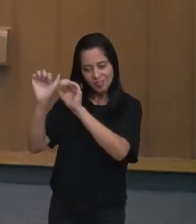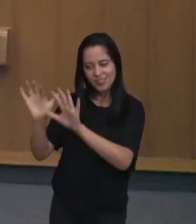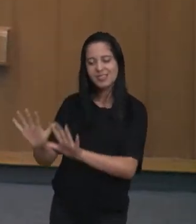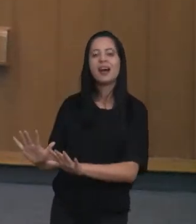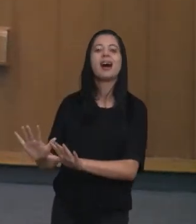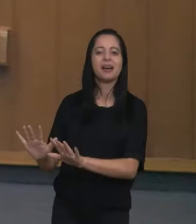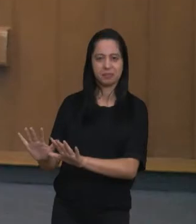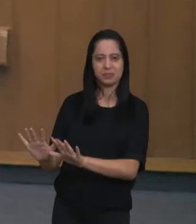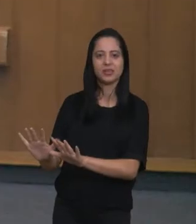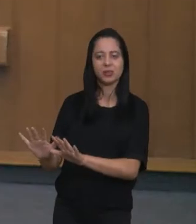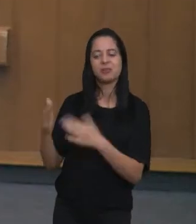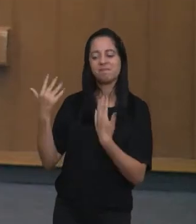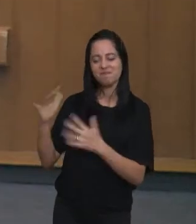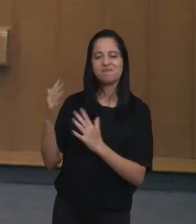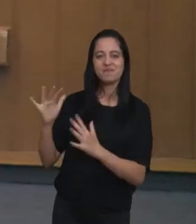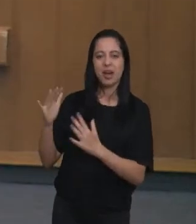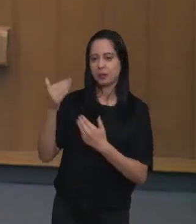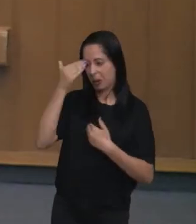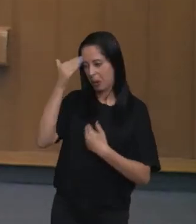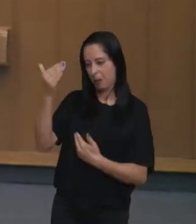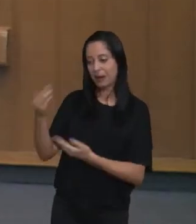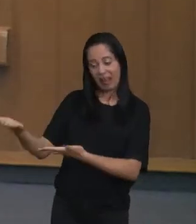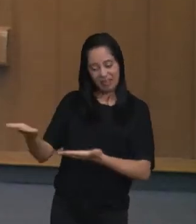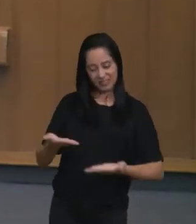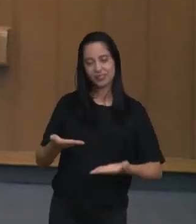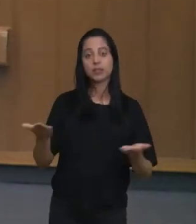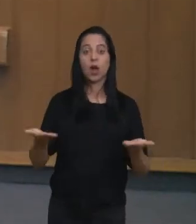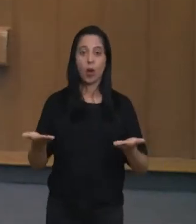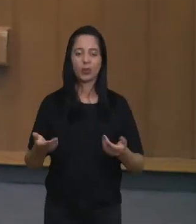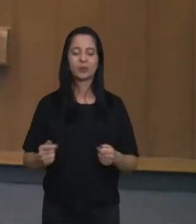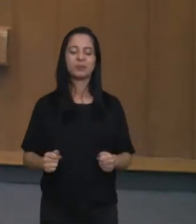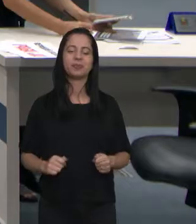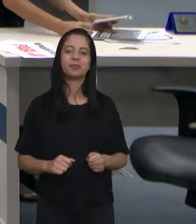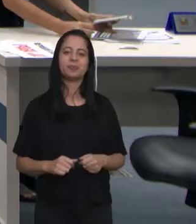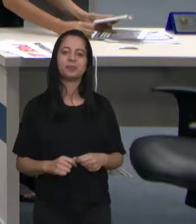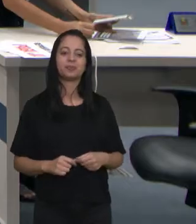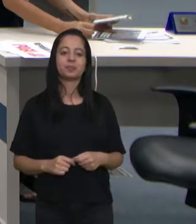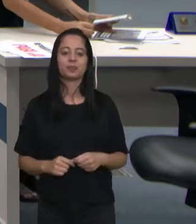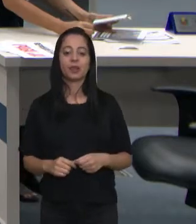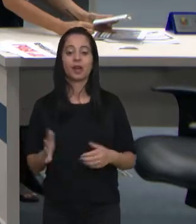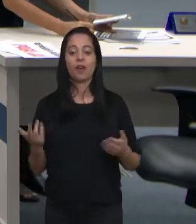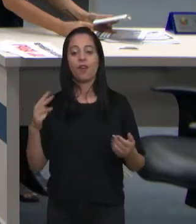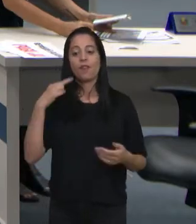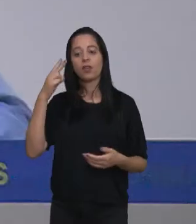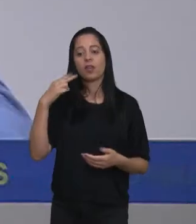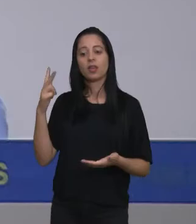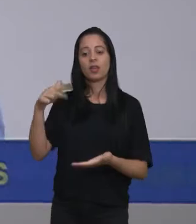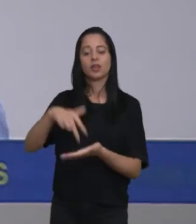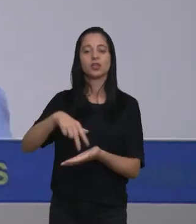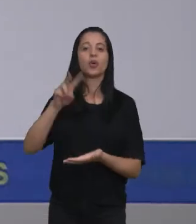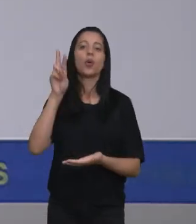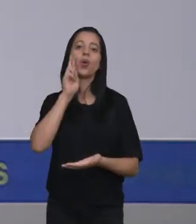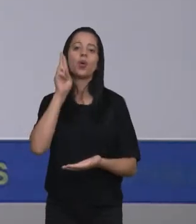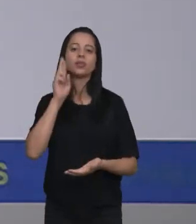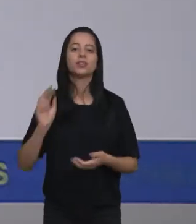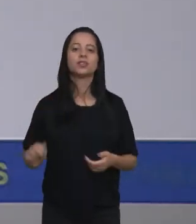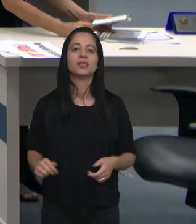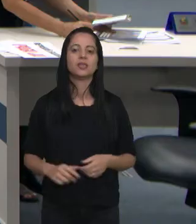você e parabéns. Obrigado por você estar aqui com a gente esta noite. Com a palavra, o vereador Renato